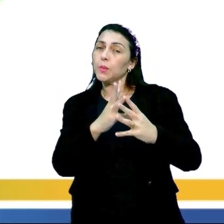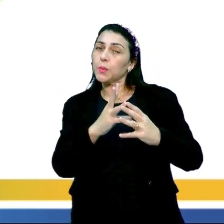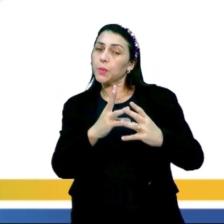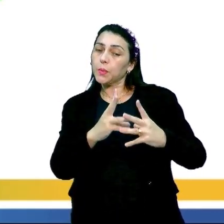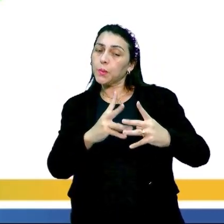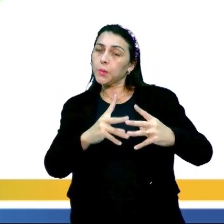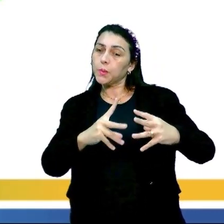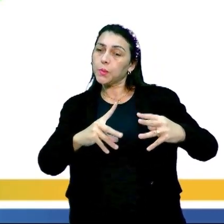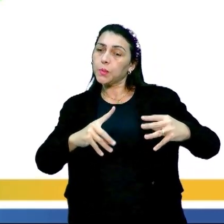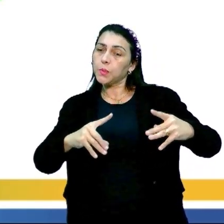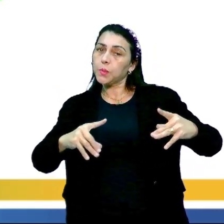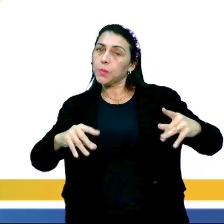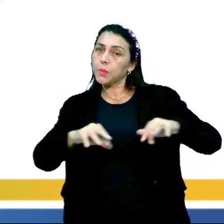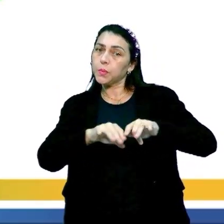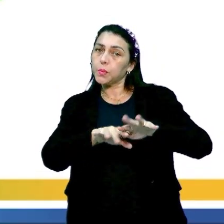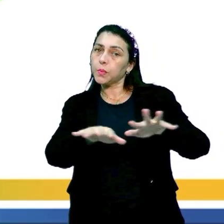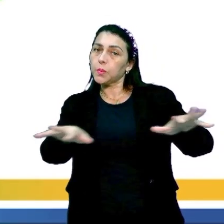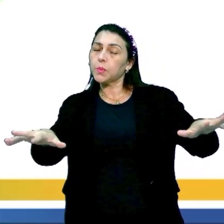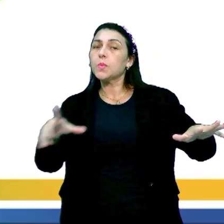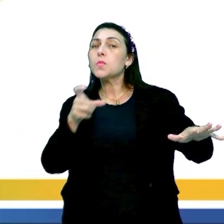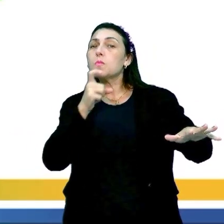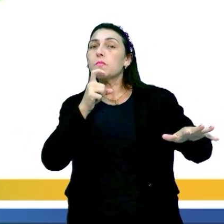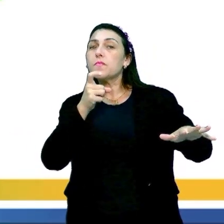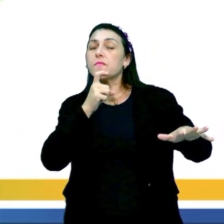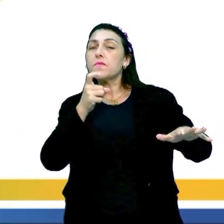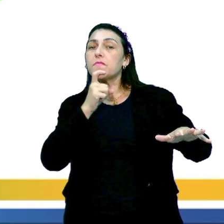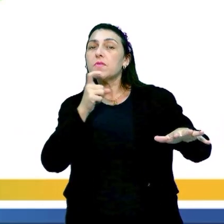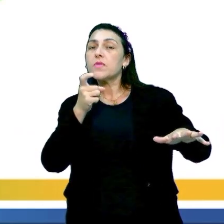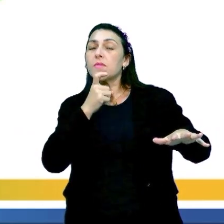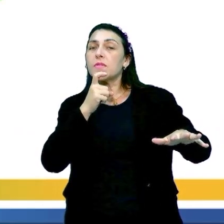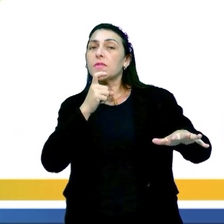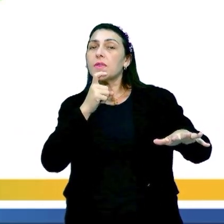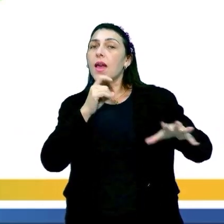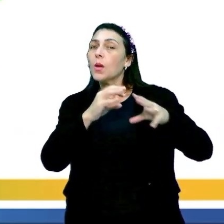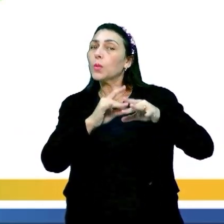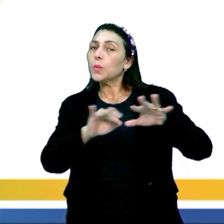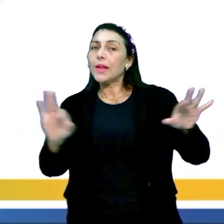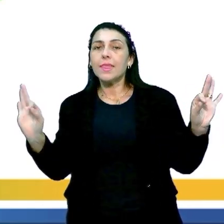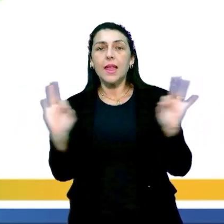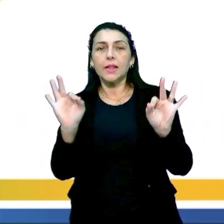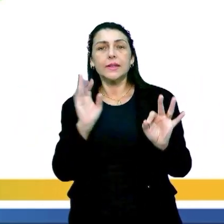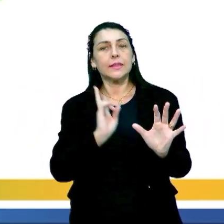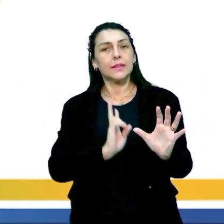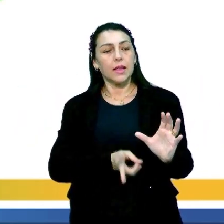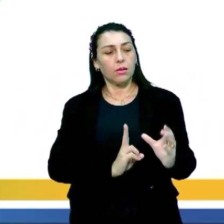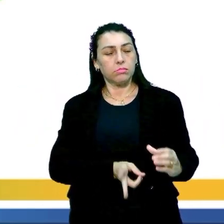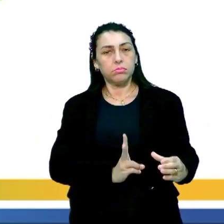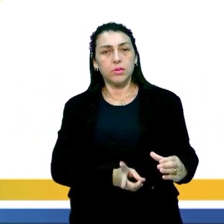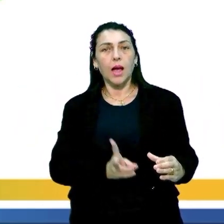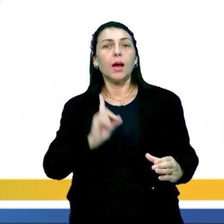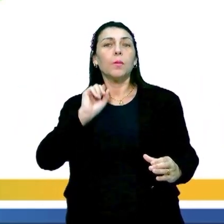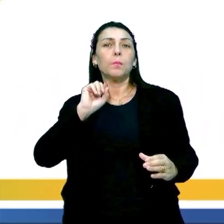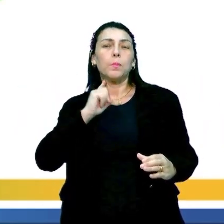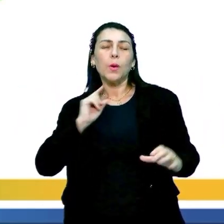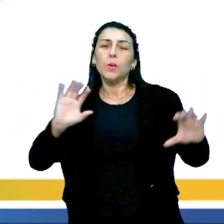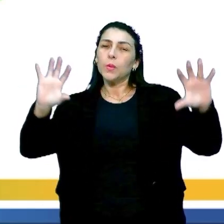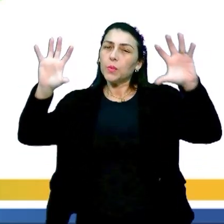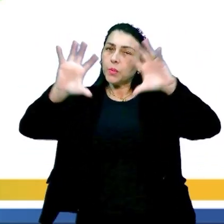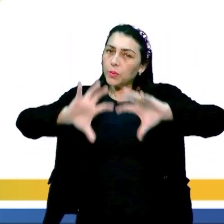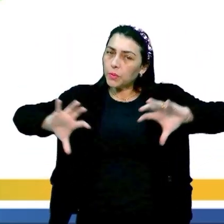do ar frio. Tá? O ar frio, ele não dispersa, a poluição